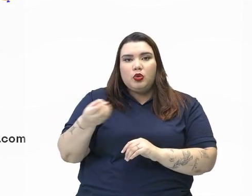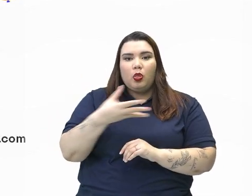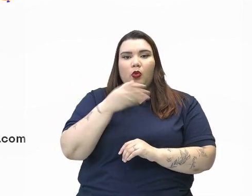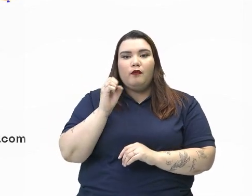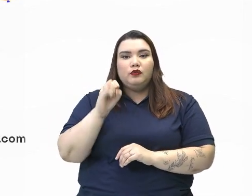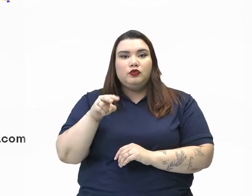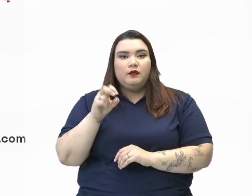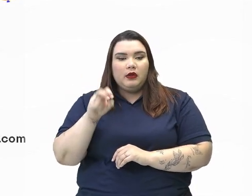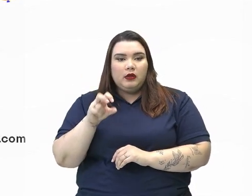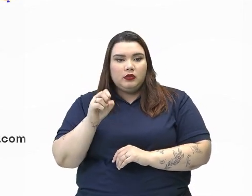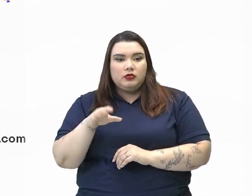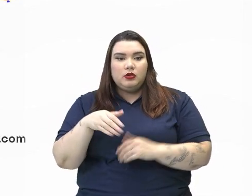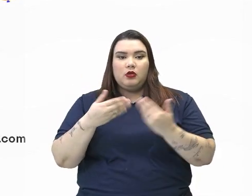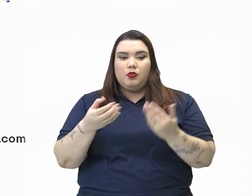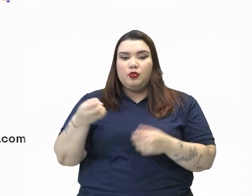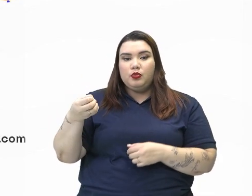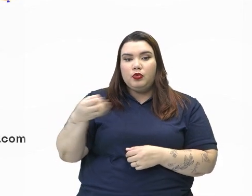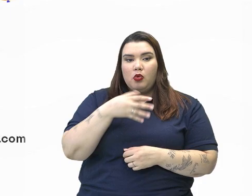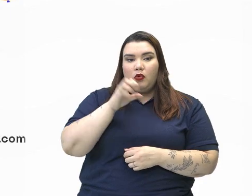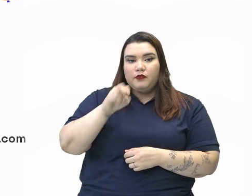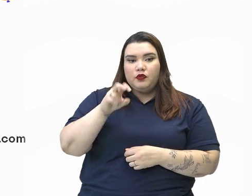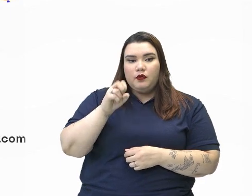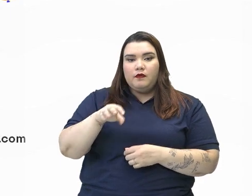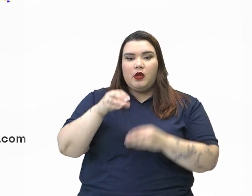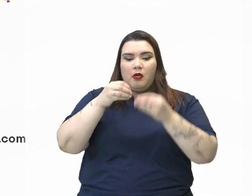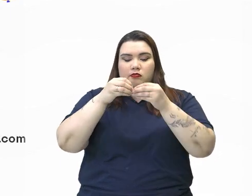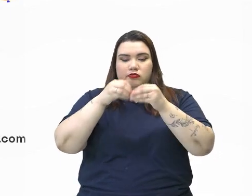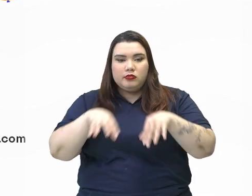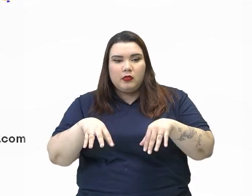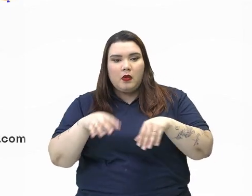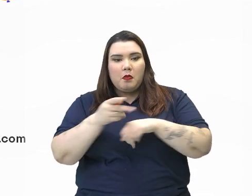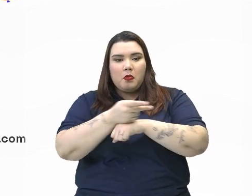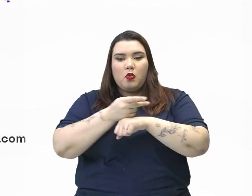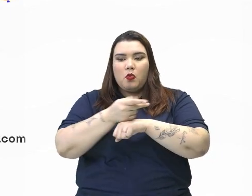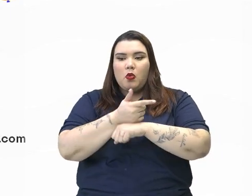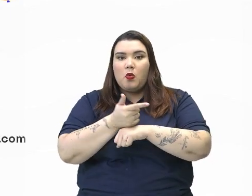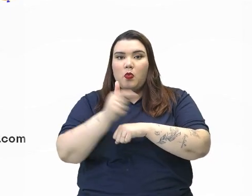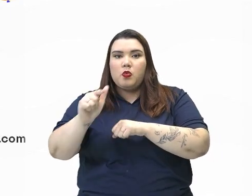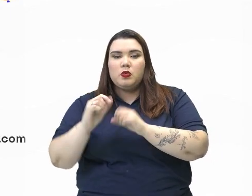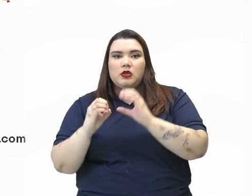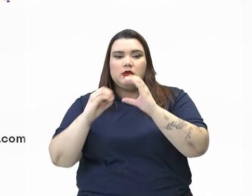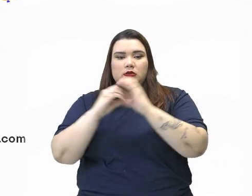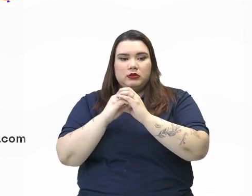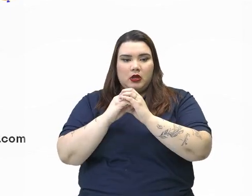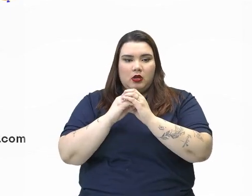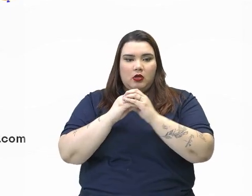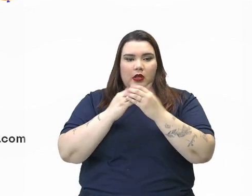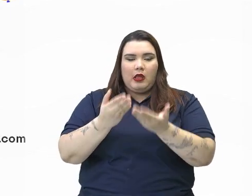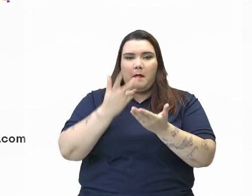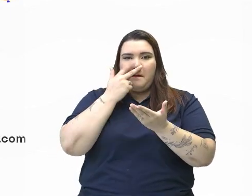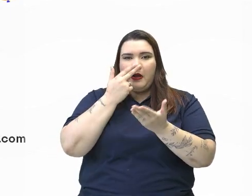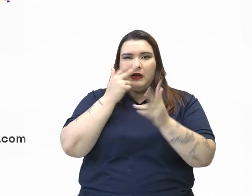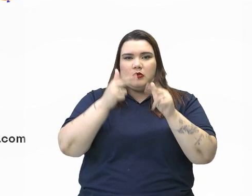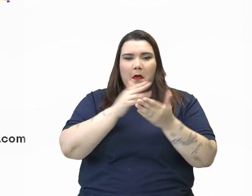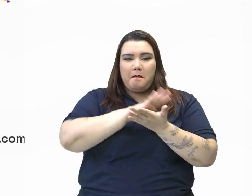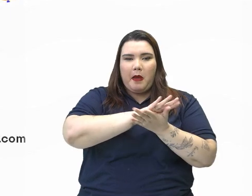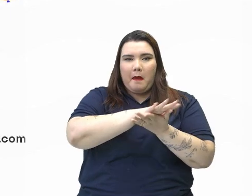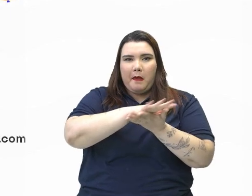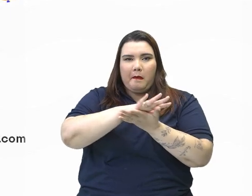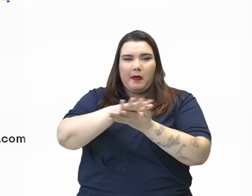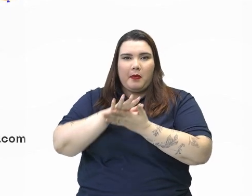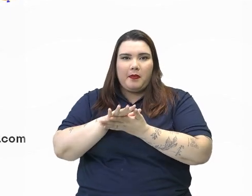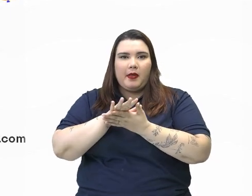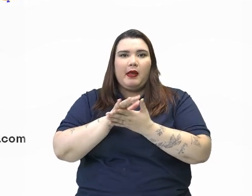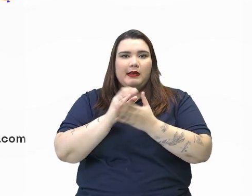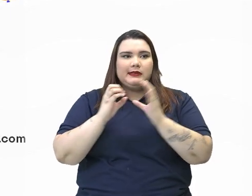vírus. E aí esses novos vírus rompem essa célula e vão atrás de outras, destruindo assim as células do sistema